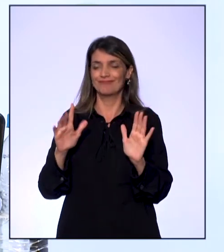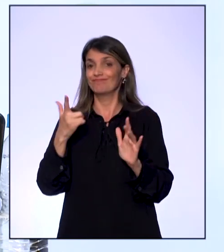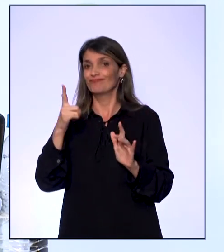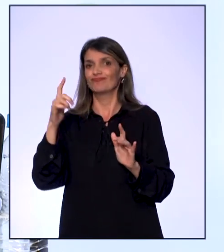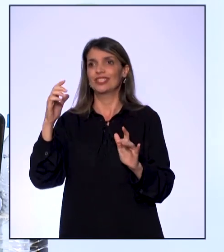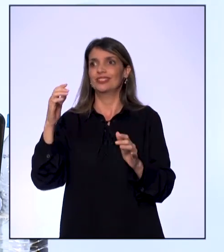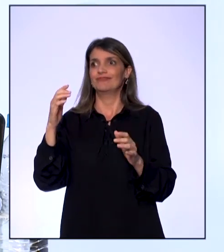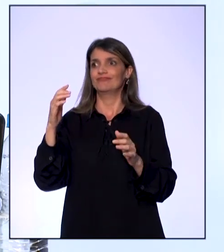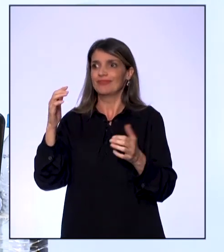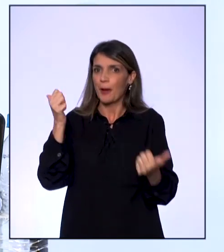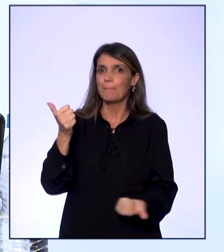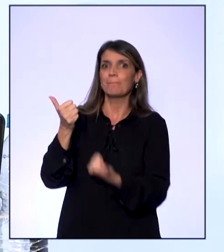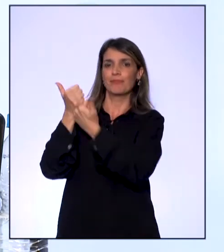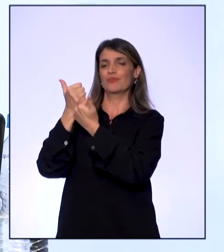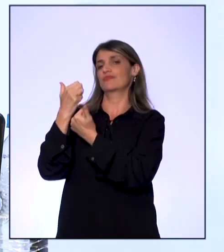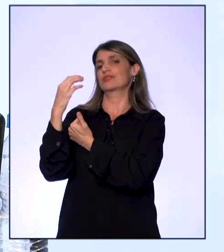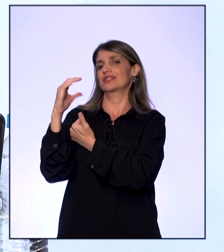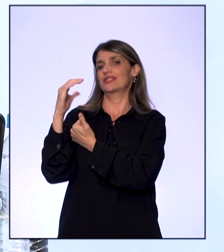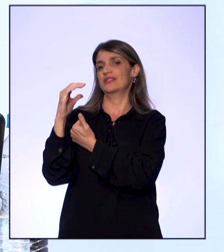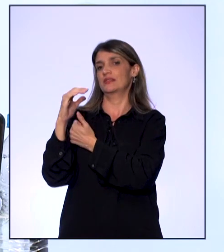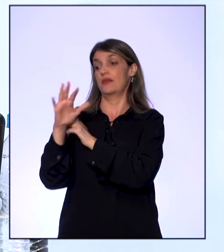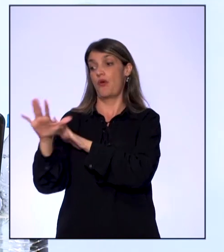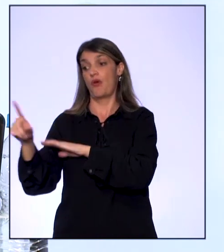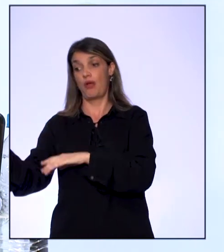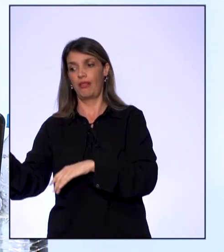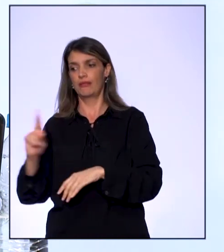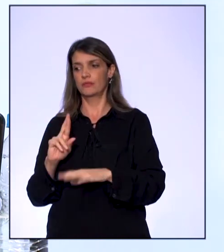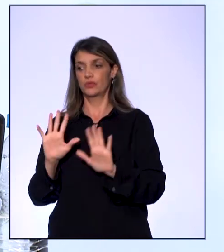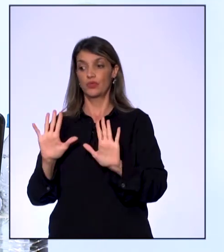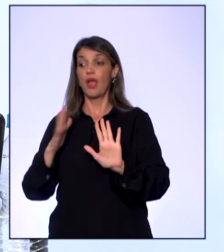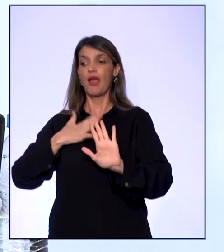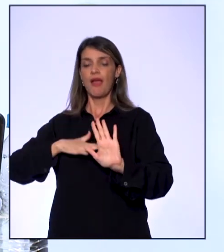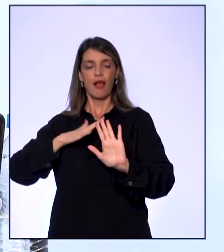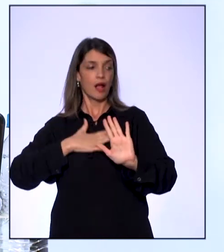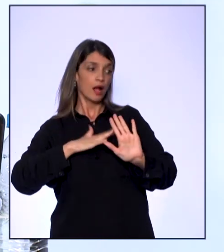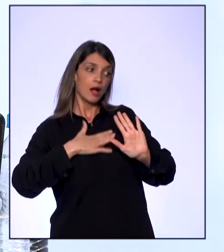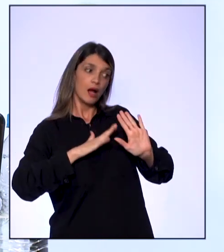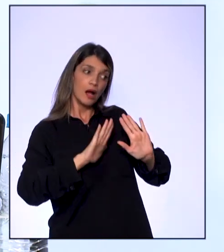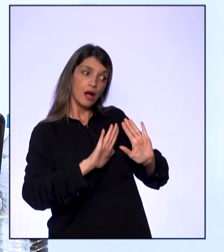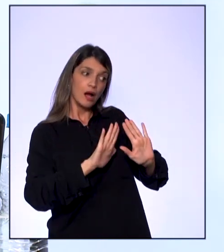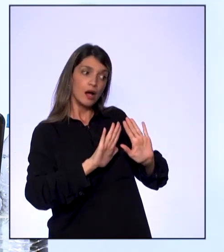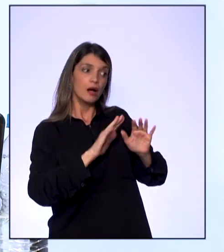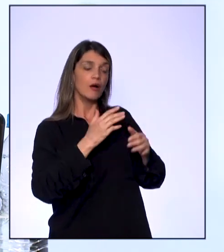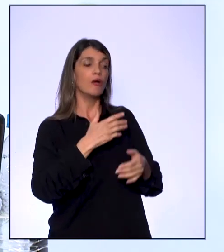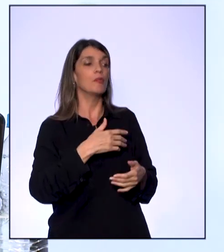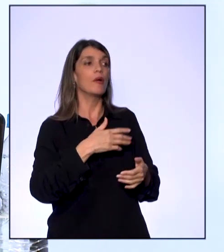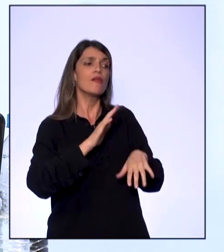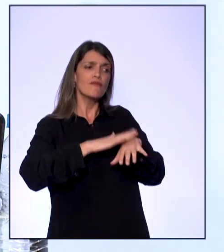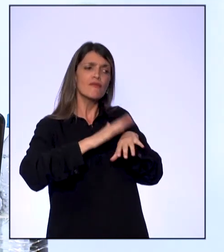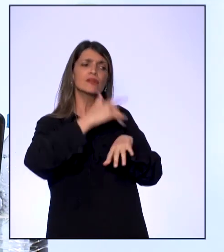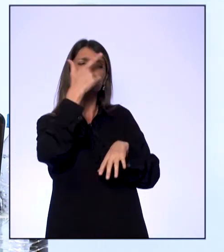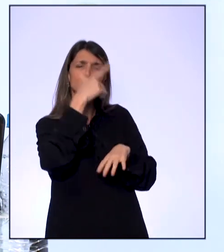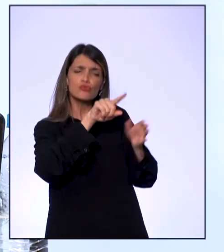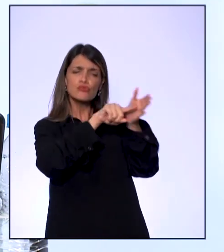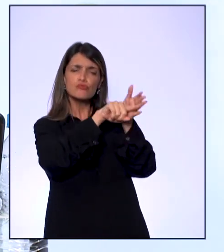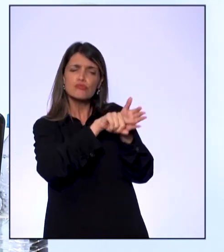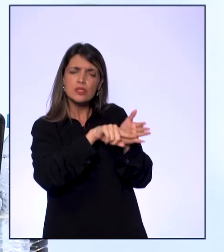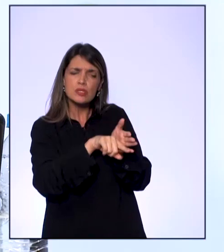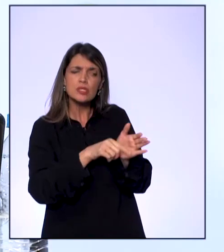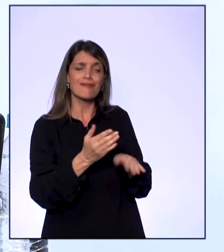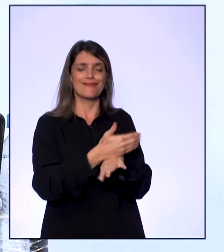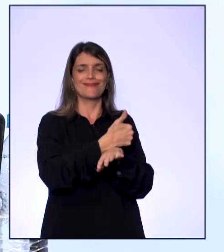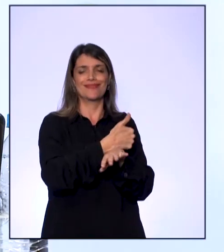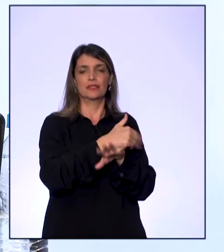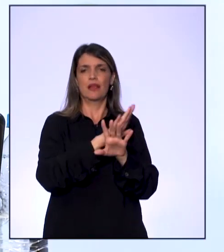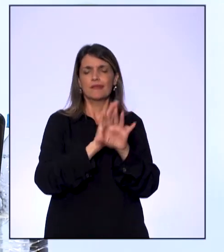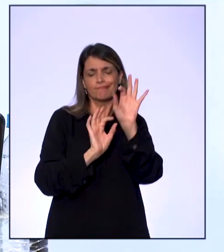tem alguém para dizer assim, ó, você não está certo, calma. Eu vou tentar opinar de forma diferente. E ela vai construindo opinião. Ela